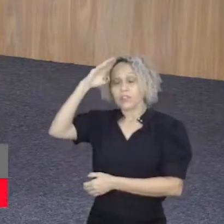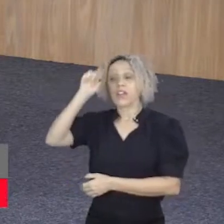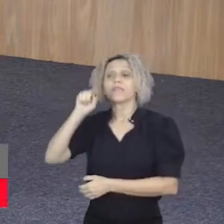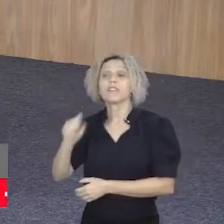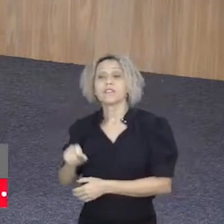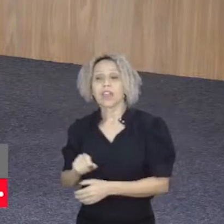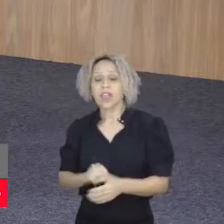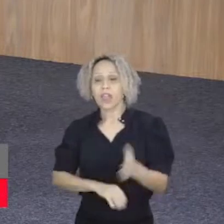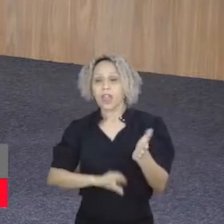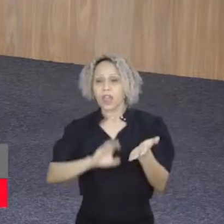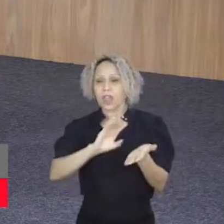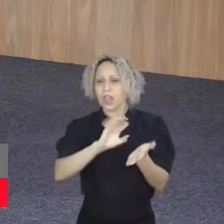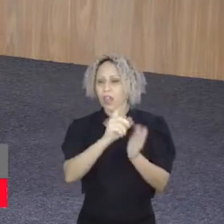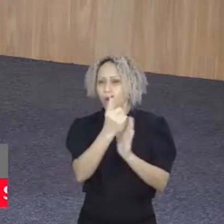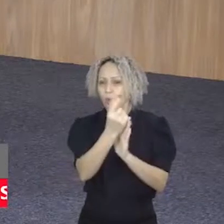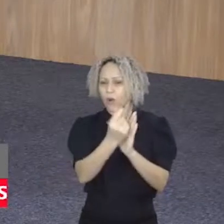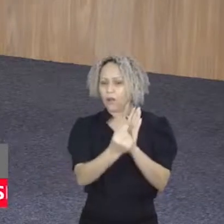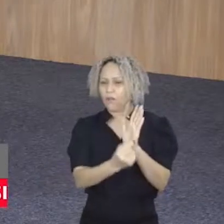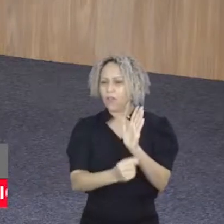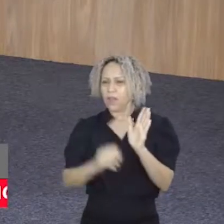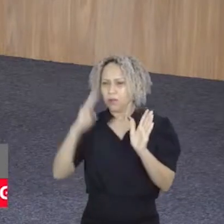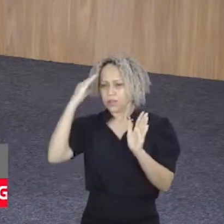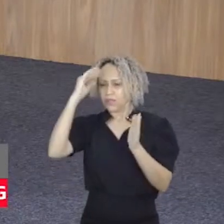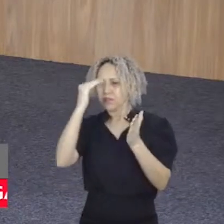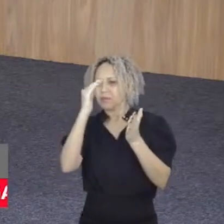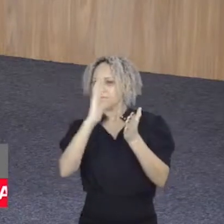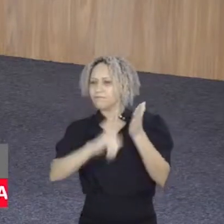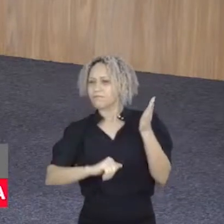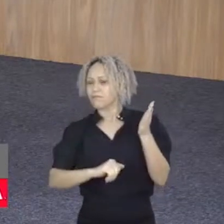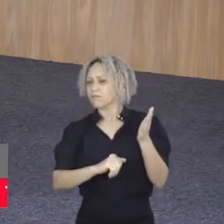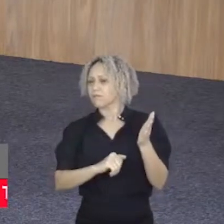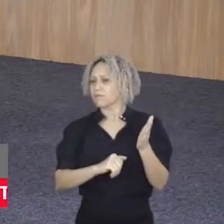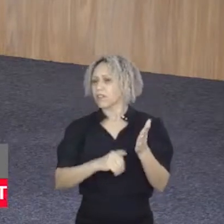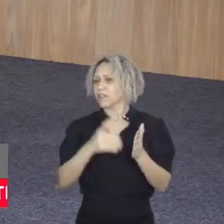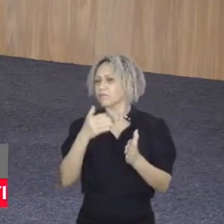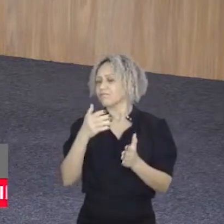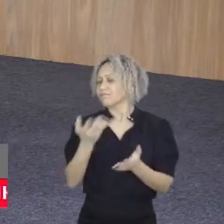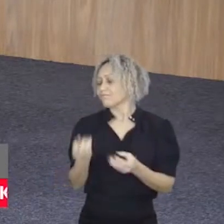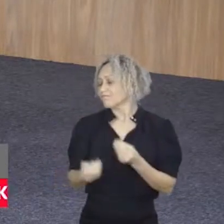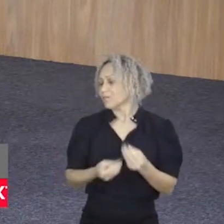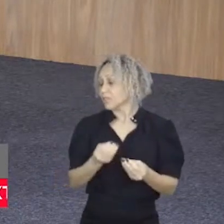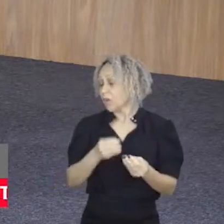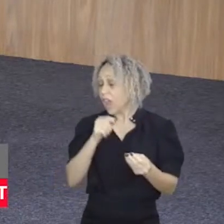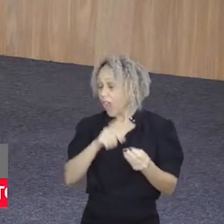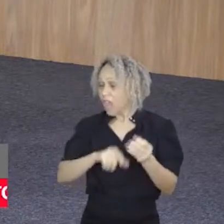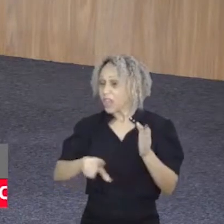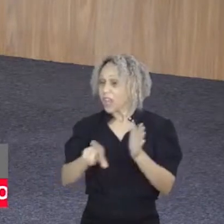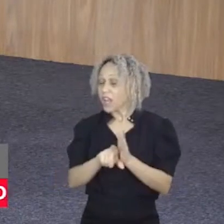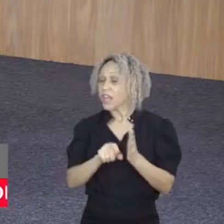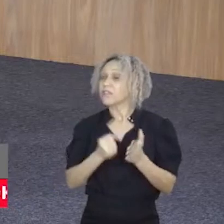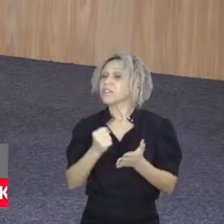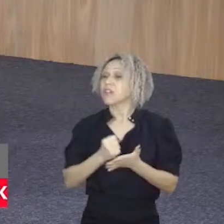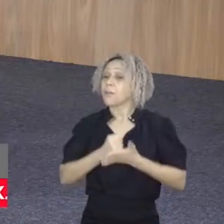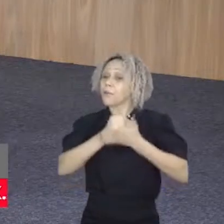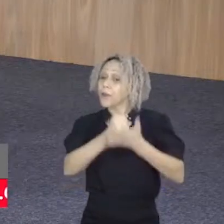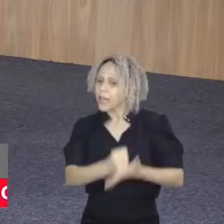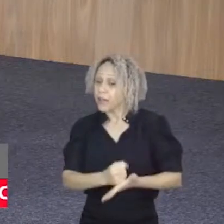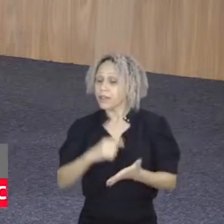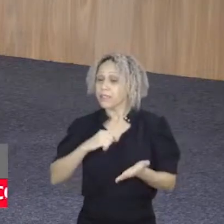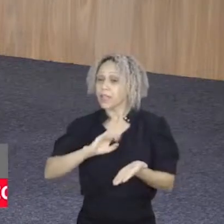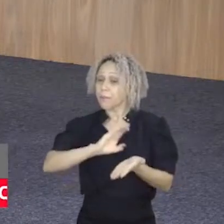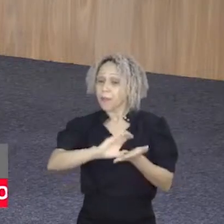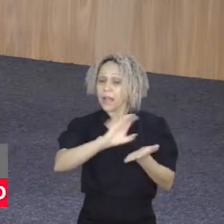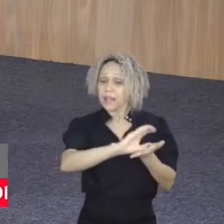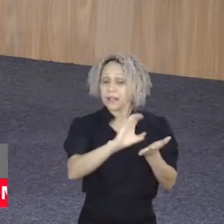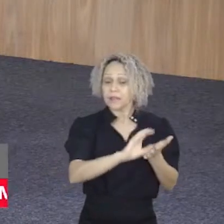mulheres, durante o mandato político. Quais os impactos dessa decisão na luta pelos direitos das mulheres